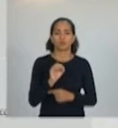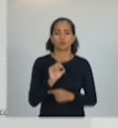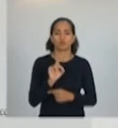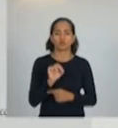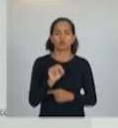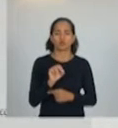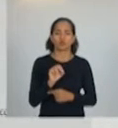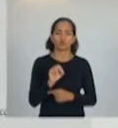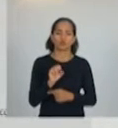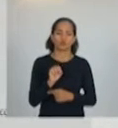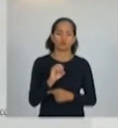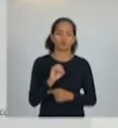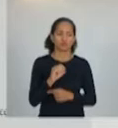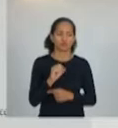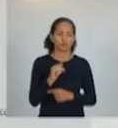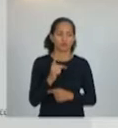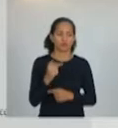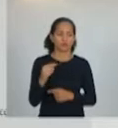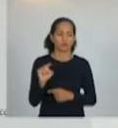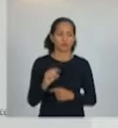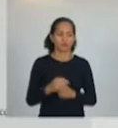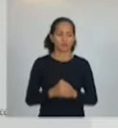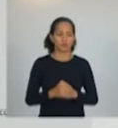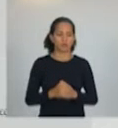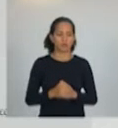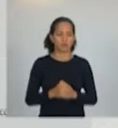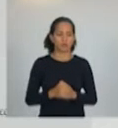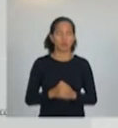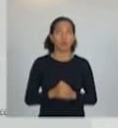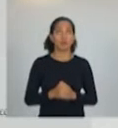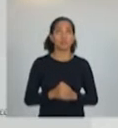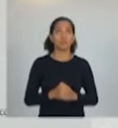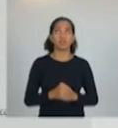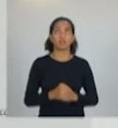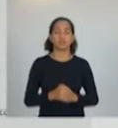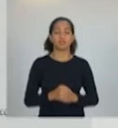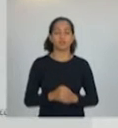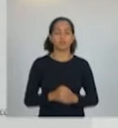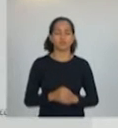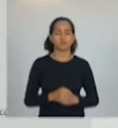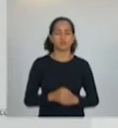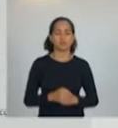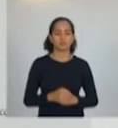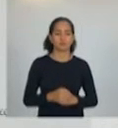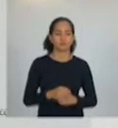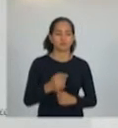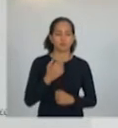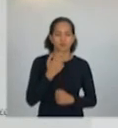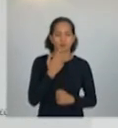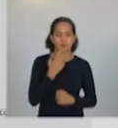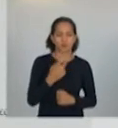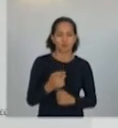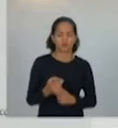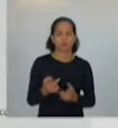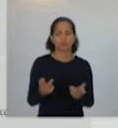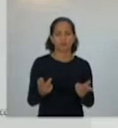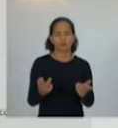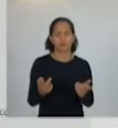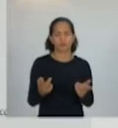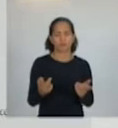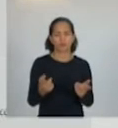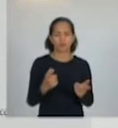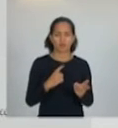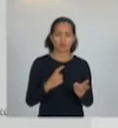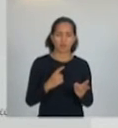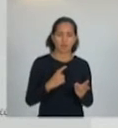do nosso bairro Barcelona, que faleceu ontem dentro do seu empreendimento, dentro do seu